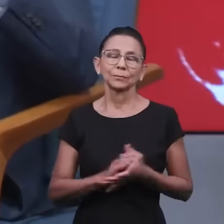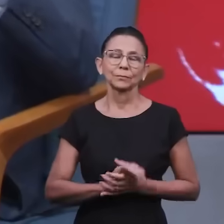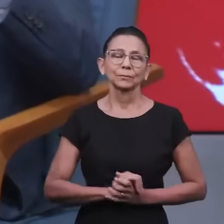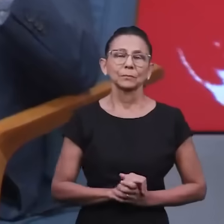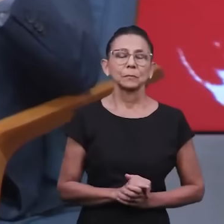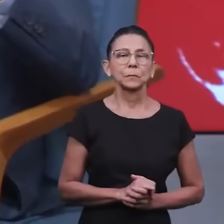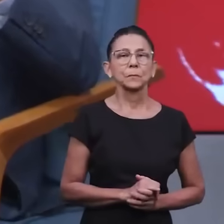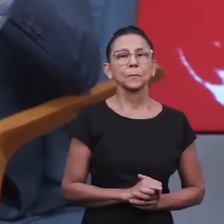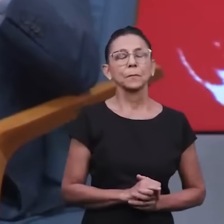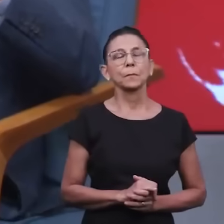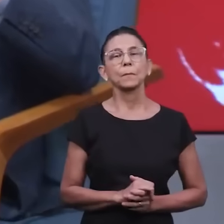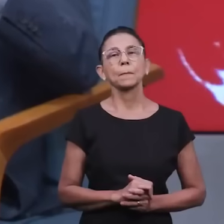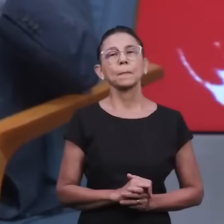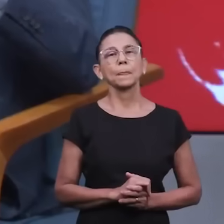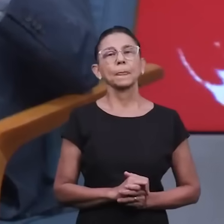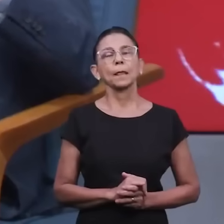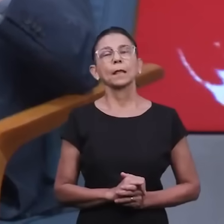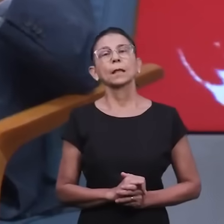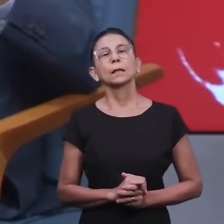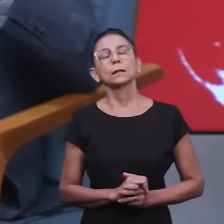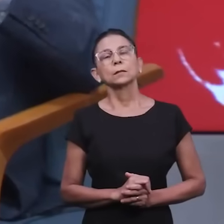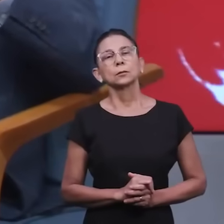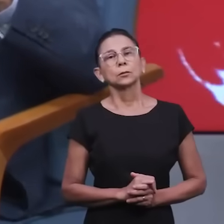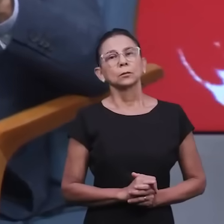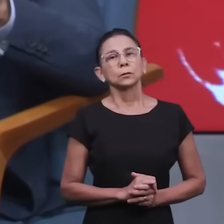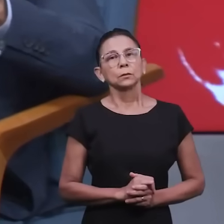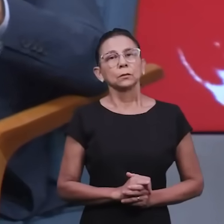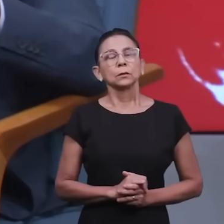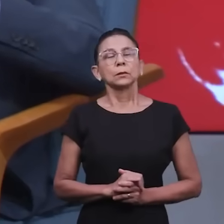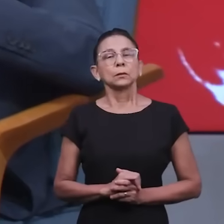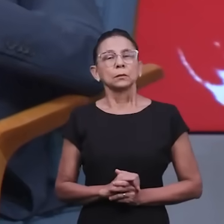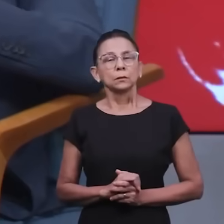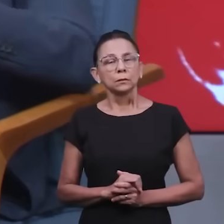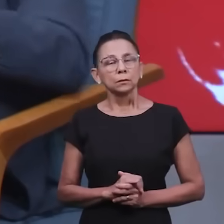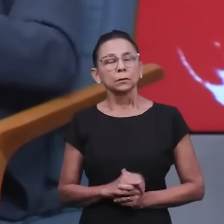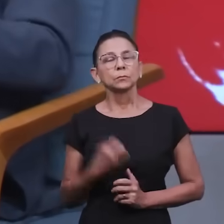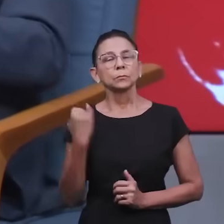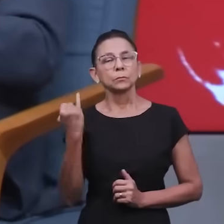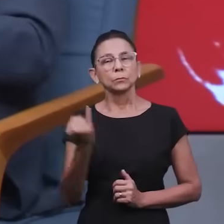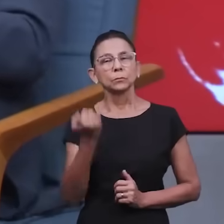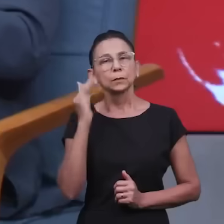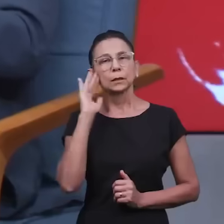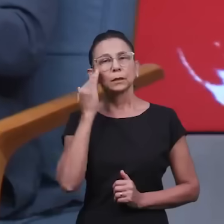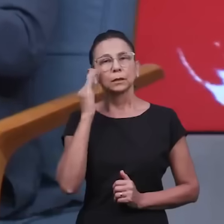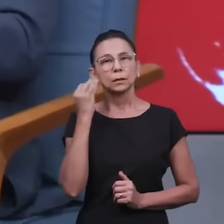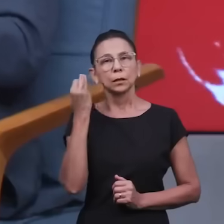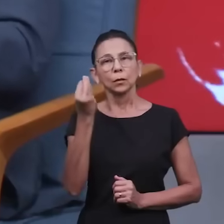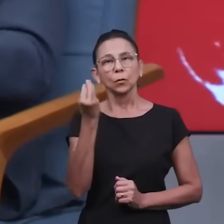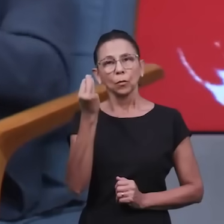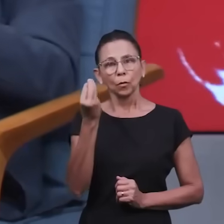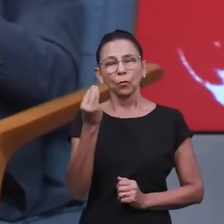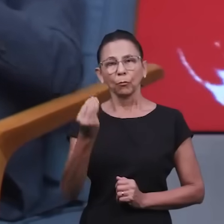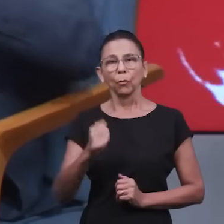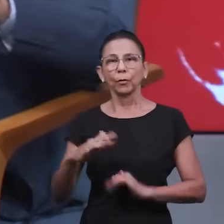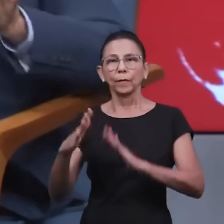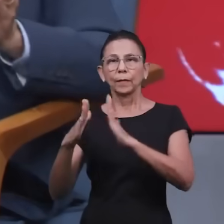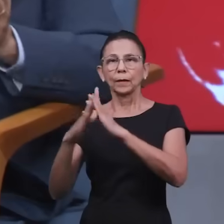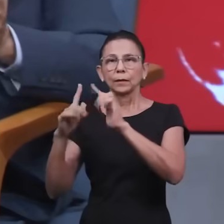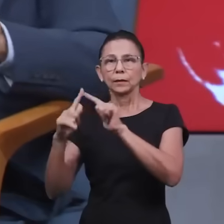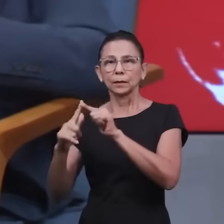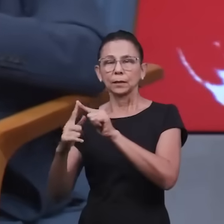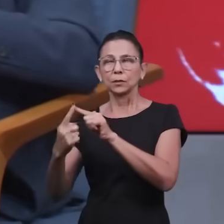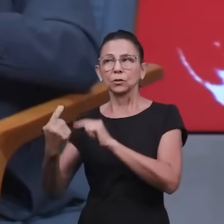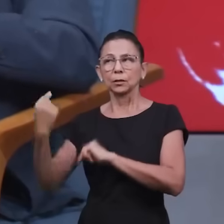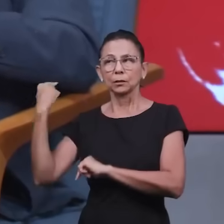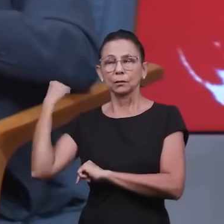que faz com que nós sintamos aquilo que era o funcionamento da igreja. Prestem bem